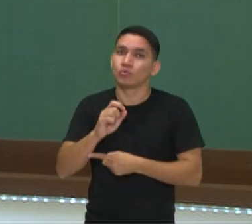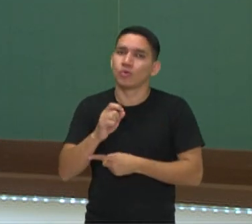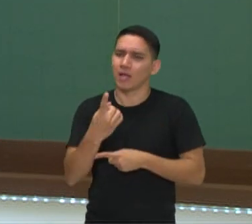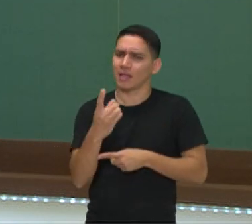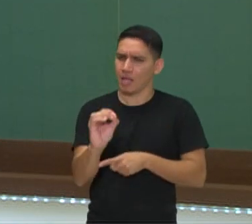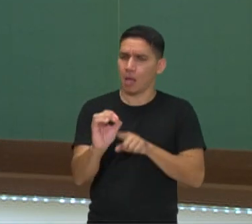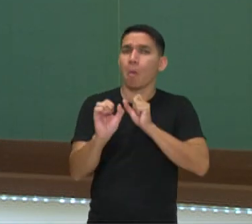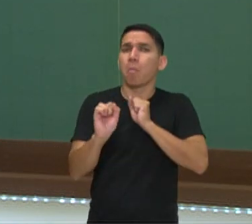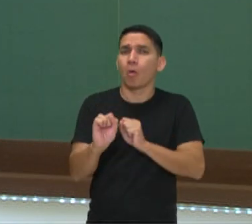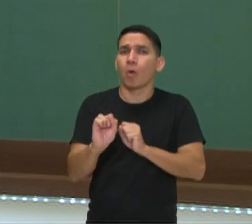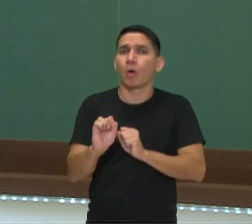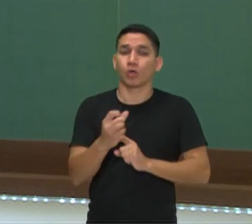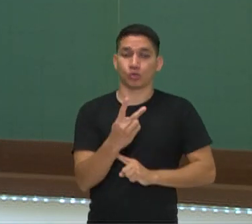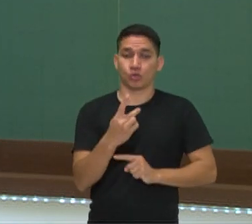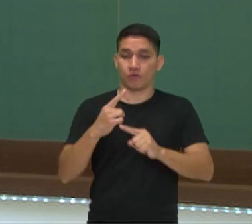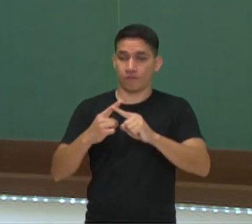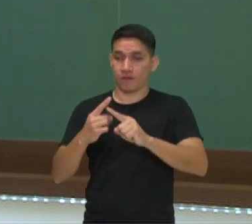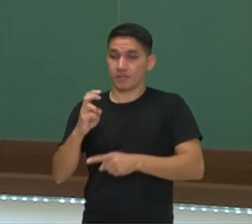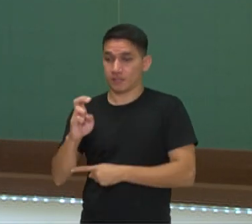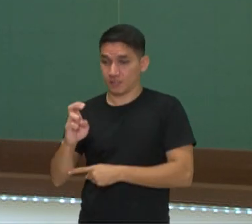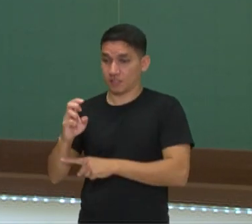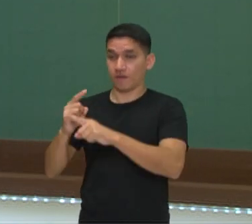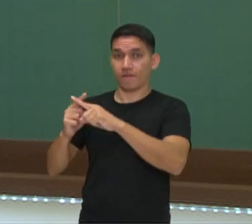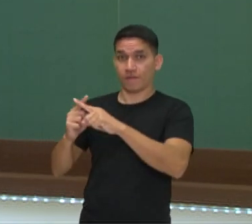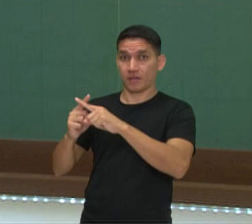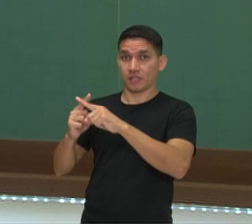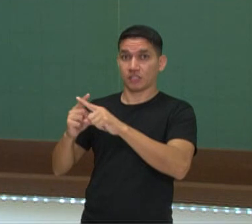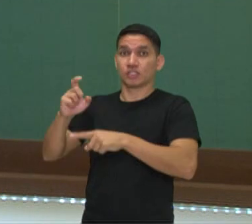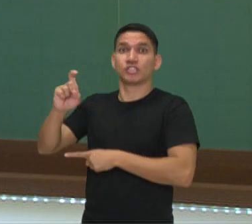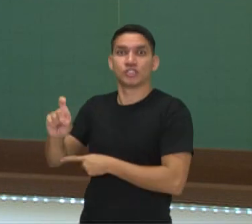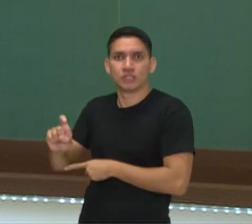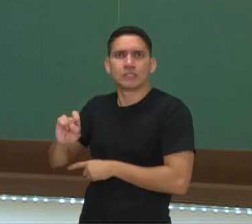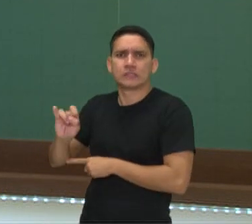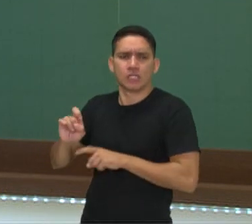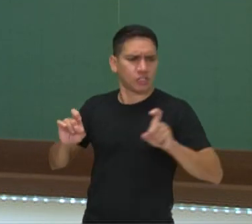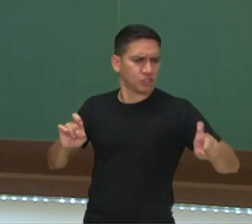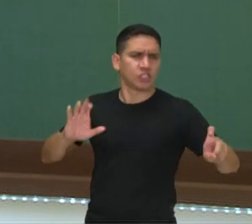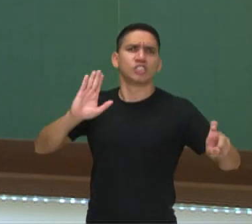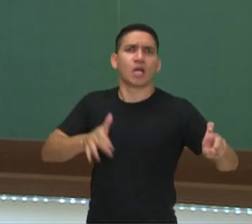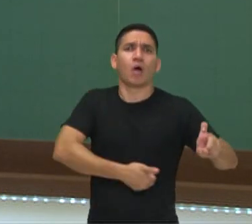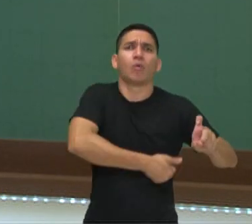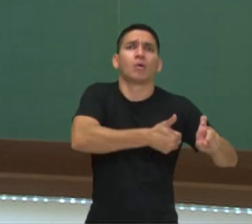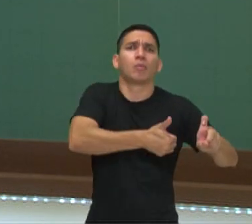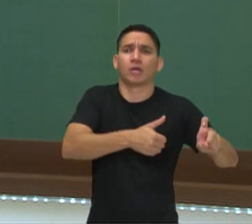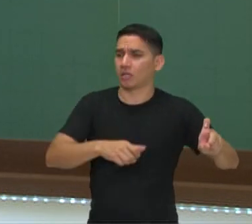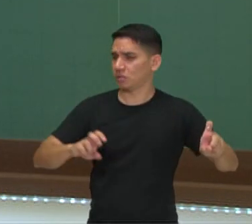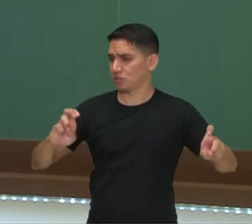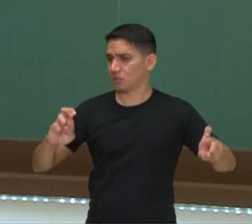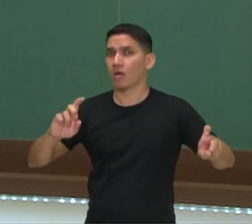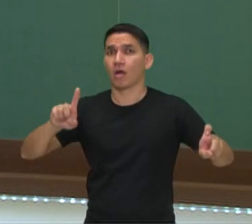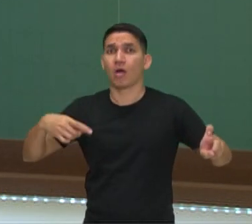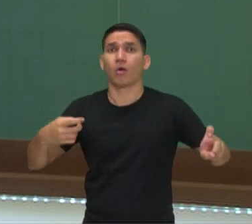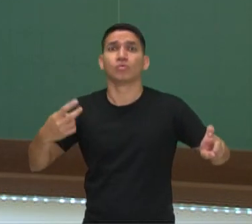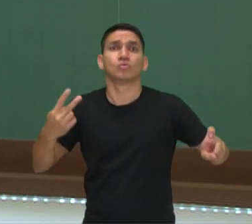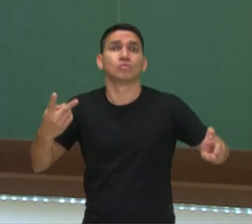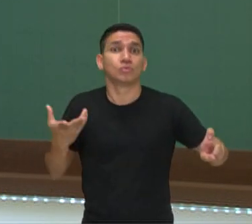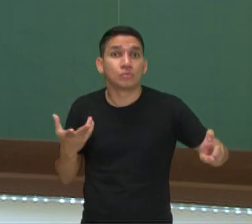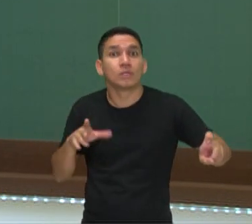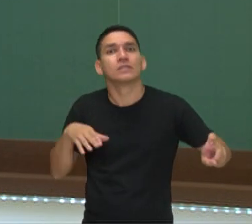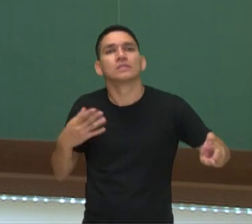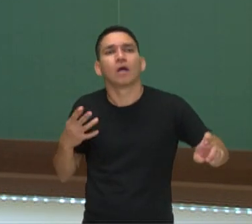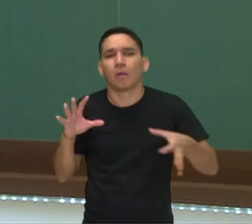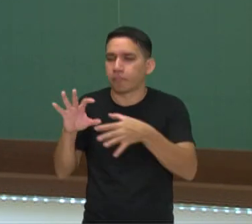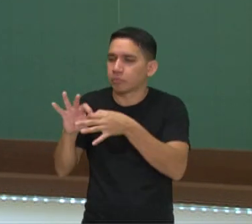escrever como 2 vezes 5 vezes x. Se o x já é o primeiro termo, o 5 seria o segundo, certo? Então, aqui eu teria que ter